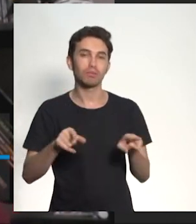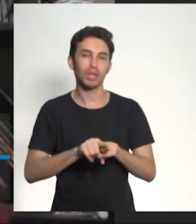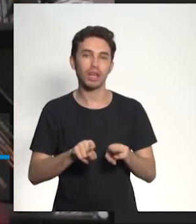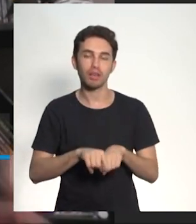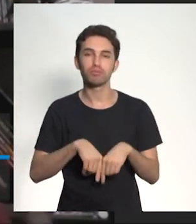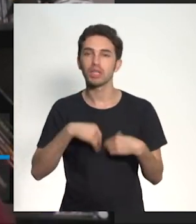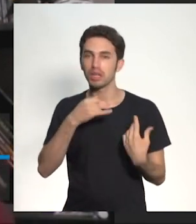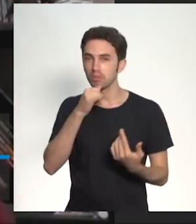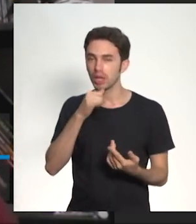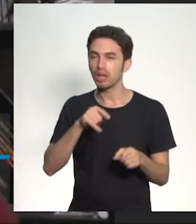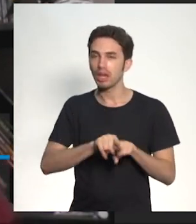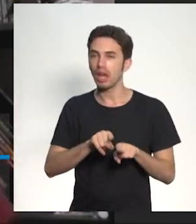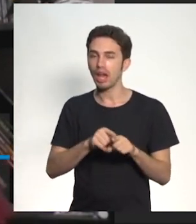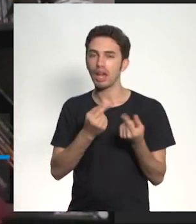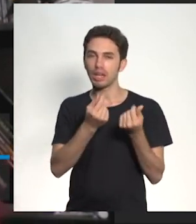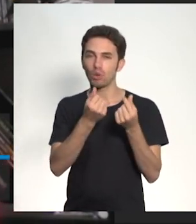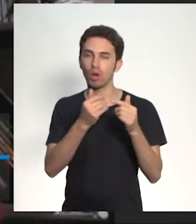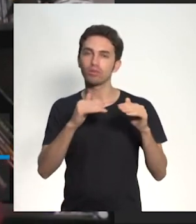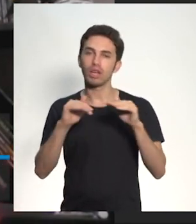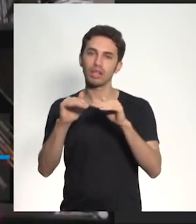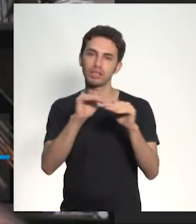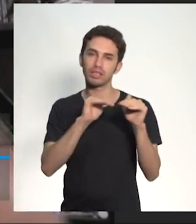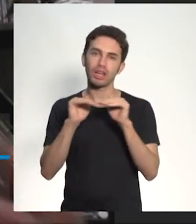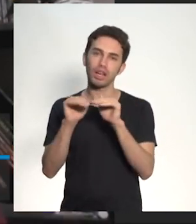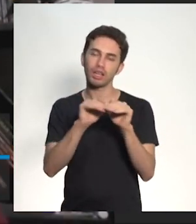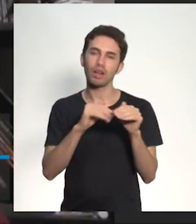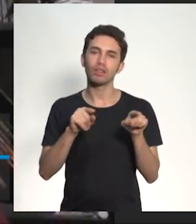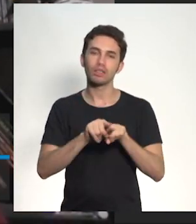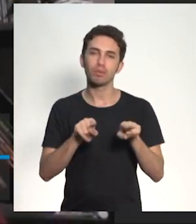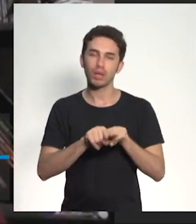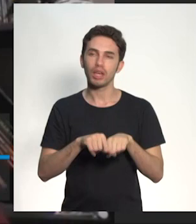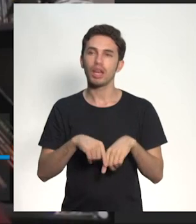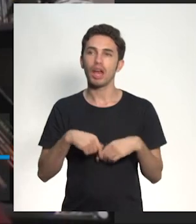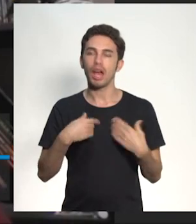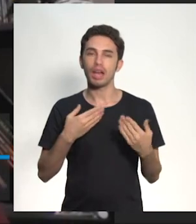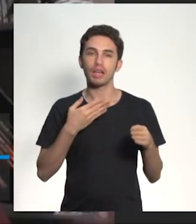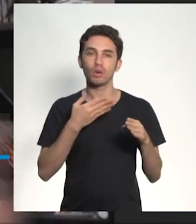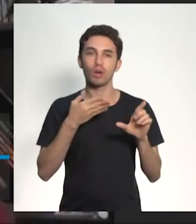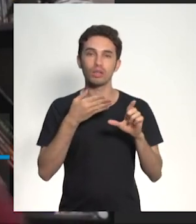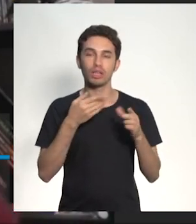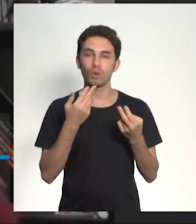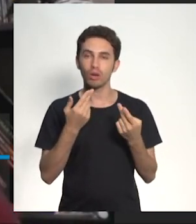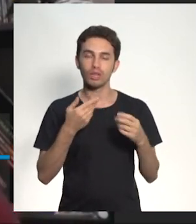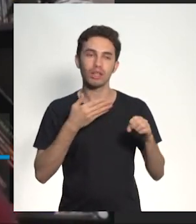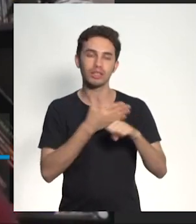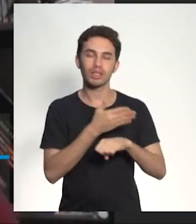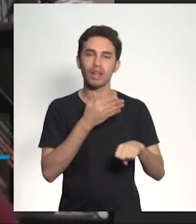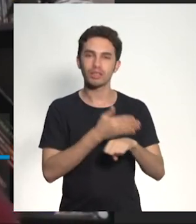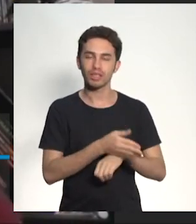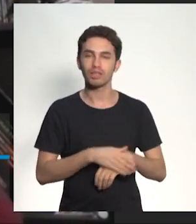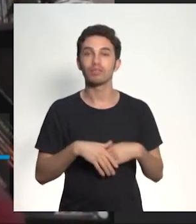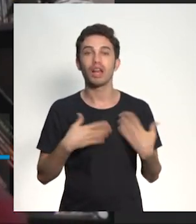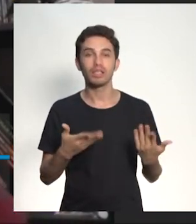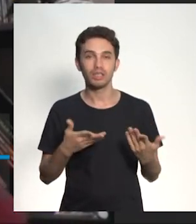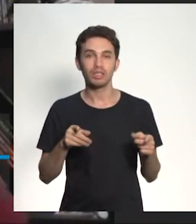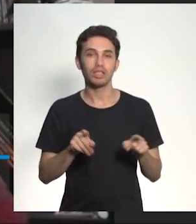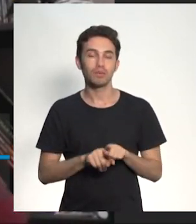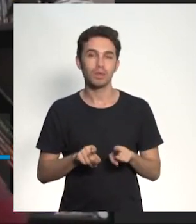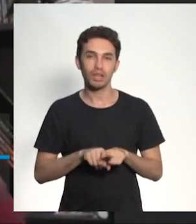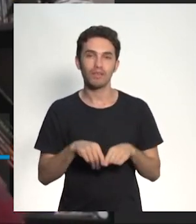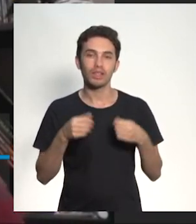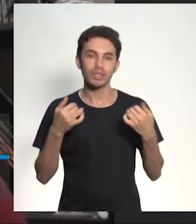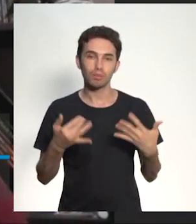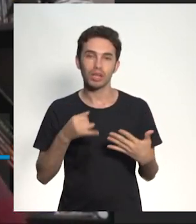da igualdade salarial, da igualdade de oportunidades, igualdade de acesso. A gente também vai ter essa mesma frente quando a gente fala, por exemplo,